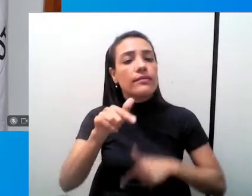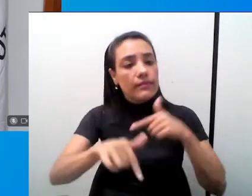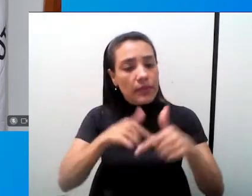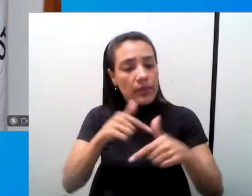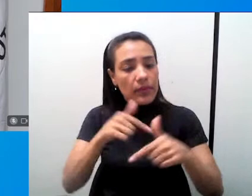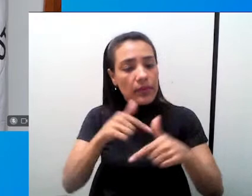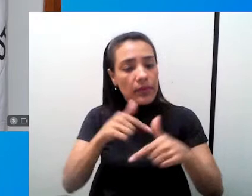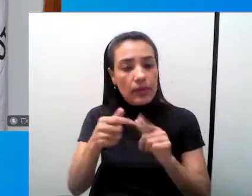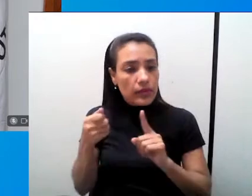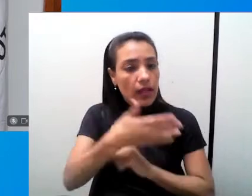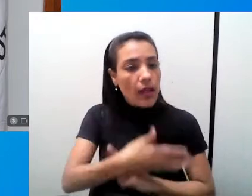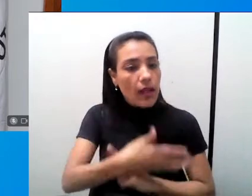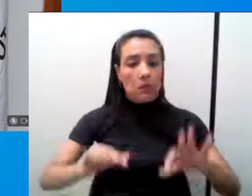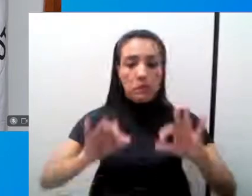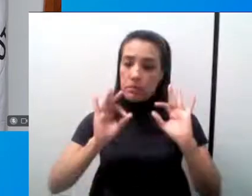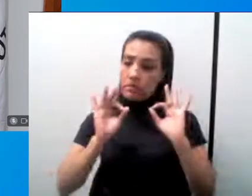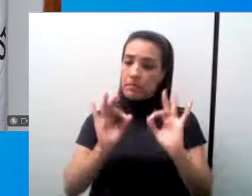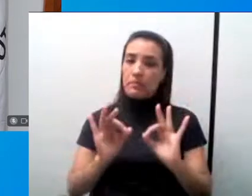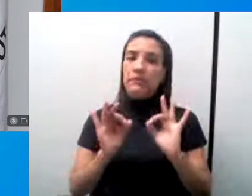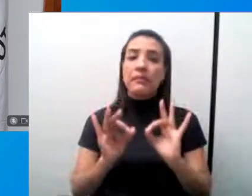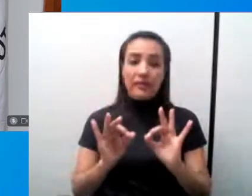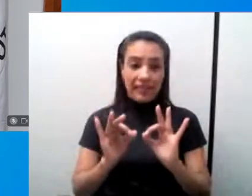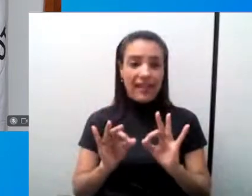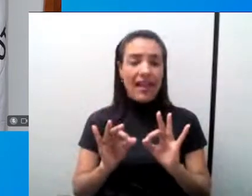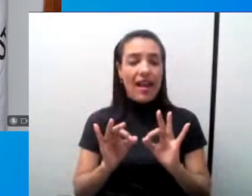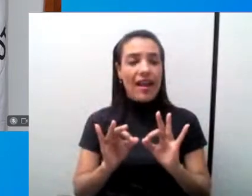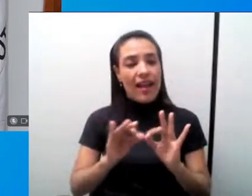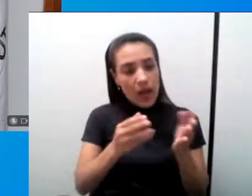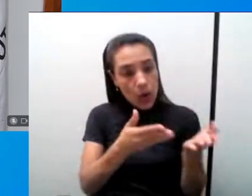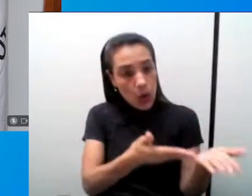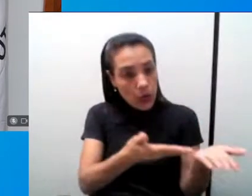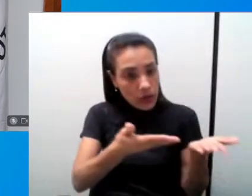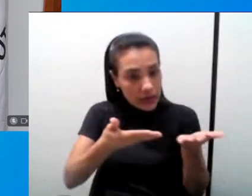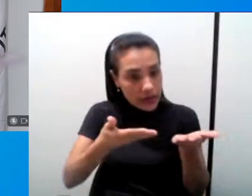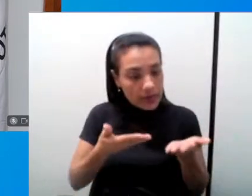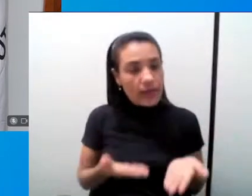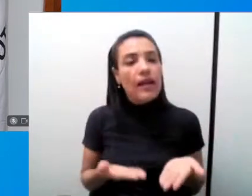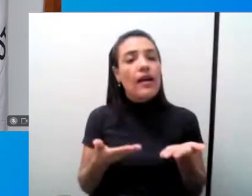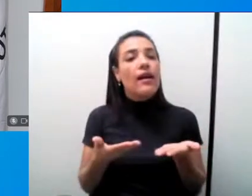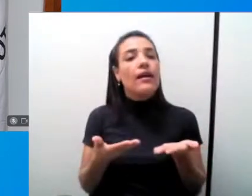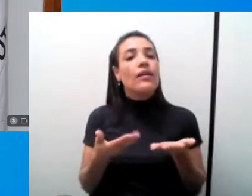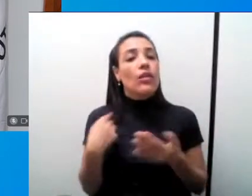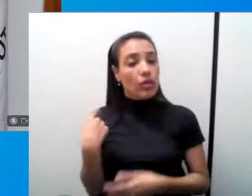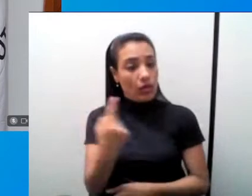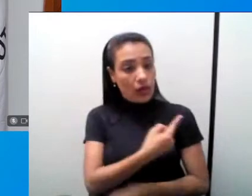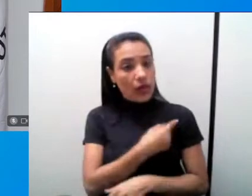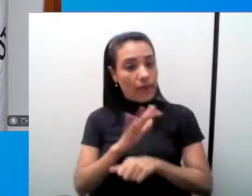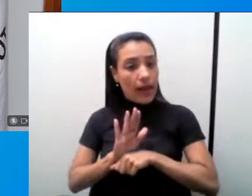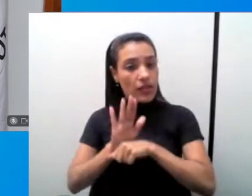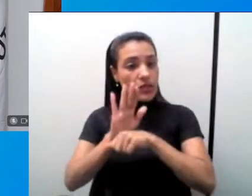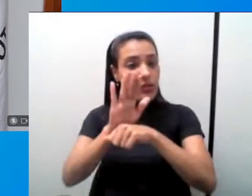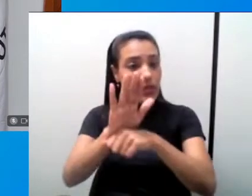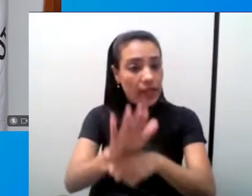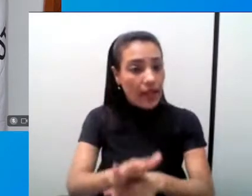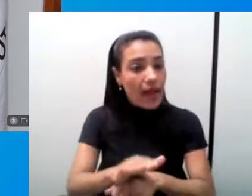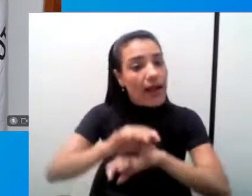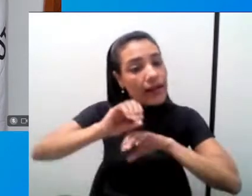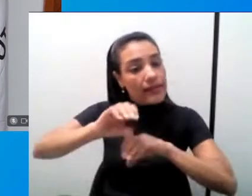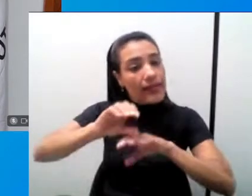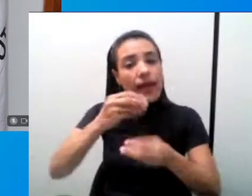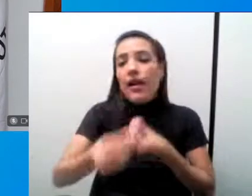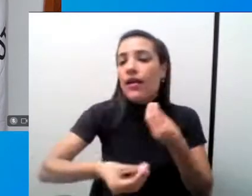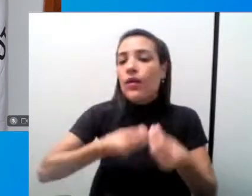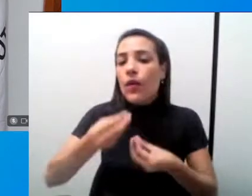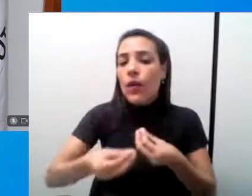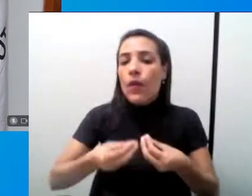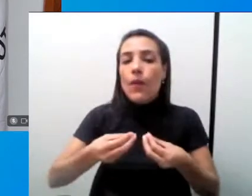de uma forma primorosa. E eles nos convidaram para ajudá-los a trabalhar a questão da extensão. Por quê? Porque o